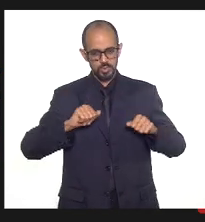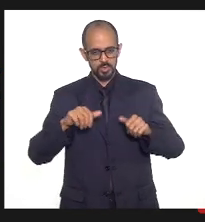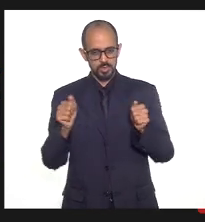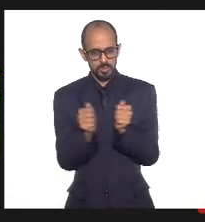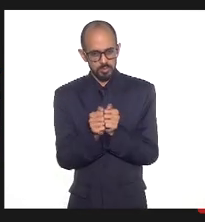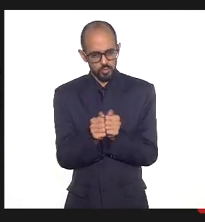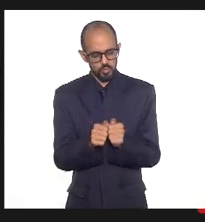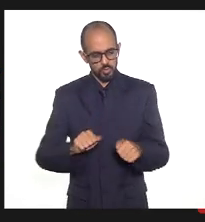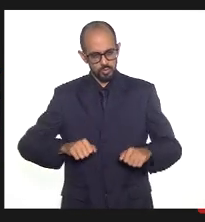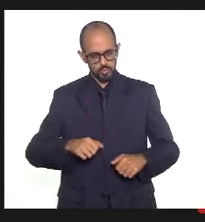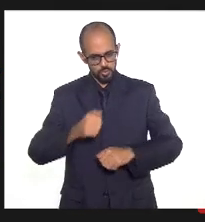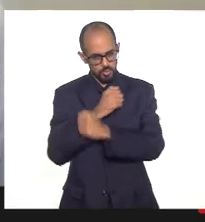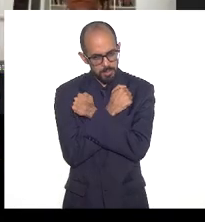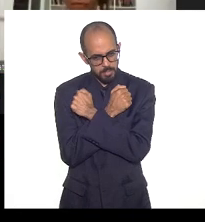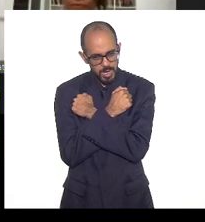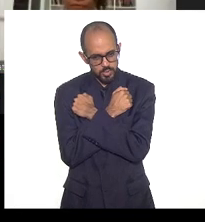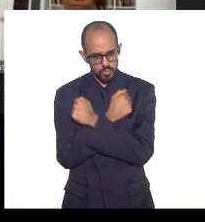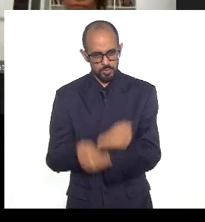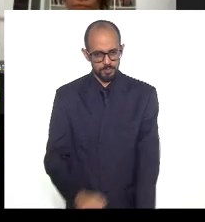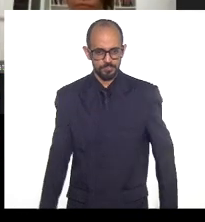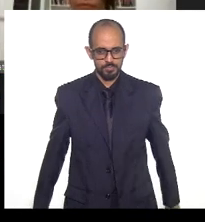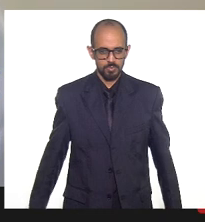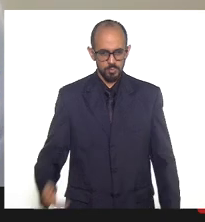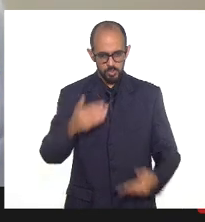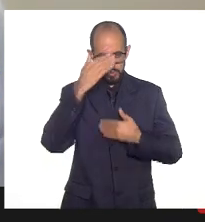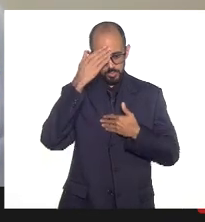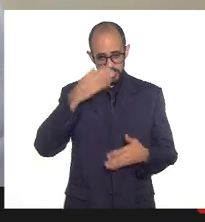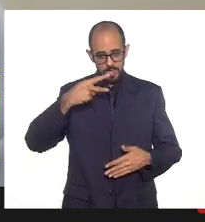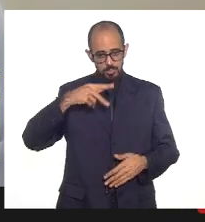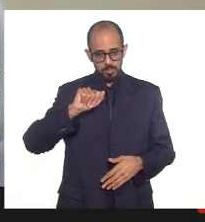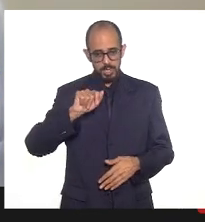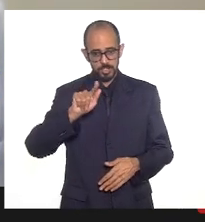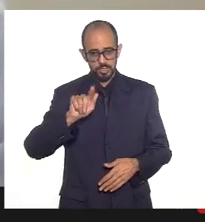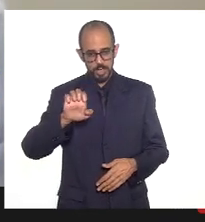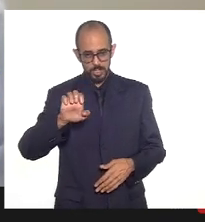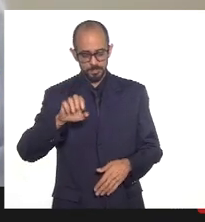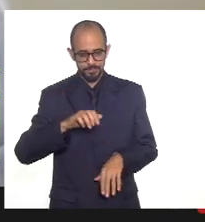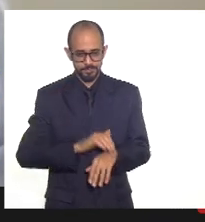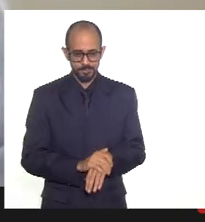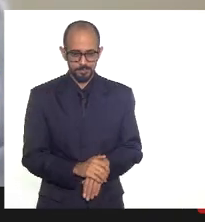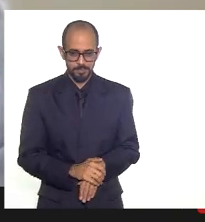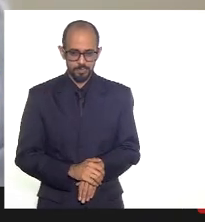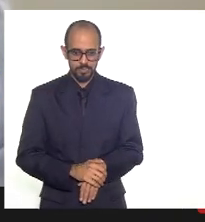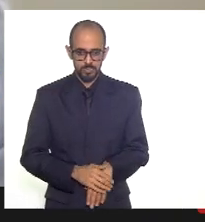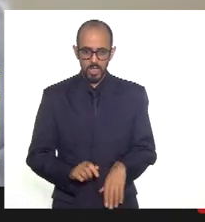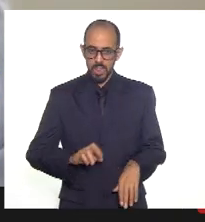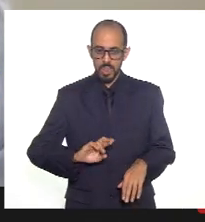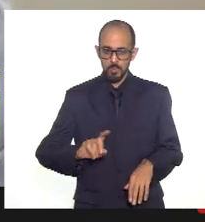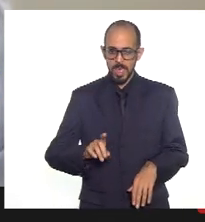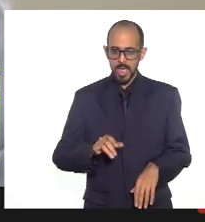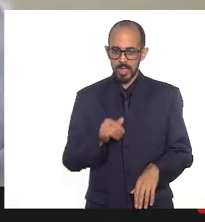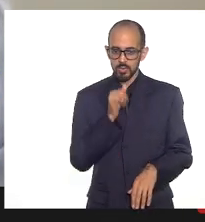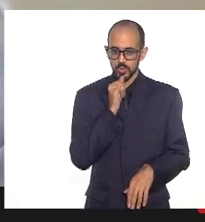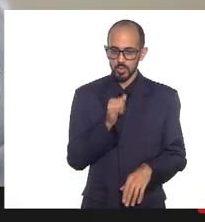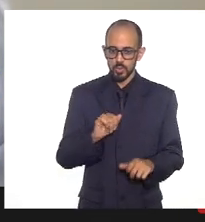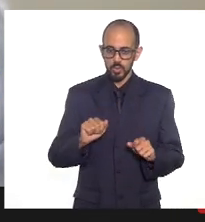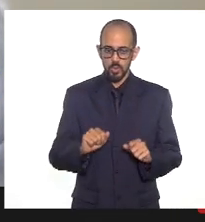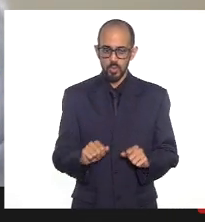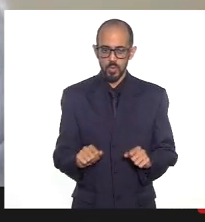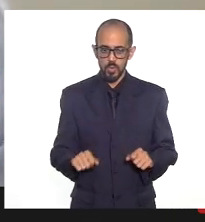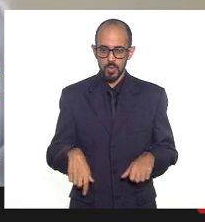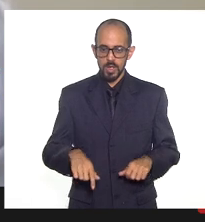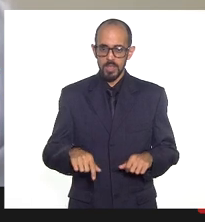Um abraço. Obrigado, Pagê. Salve a ABI. Não é à toa que o plenário do Palácio Tiradentes da Assembleia Legislativa leva o nome